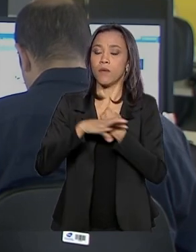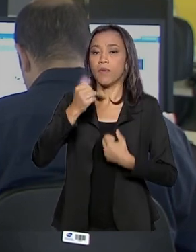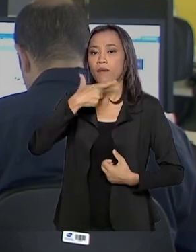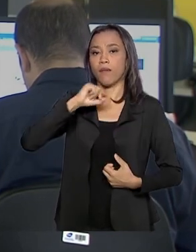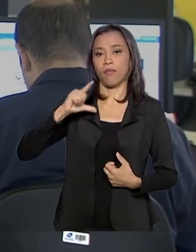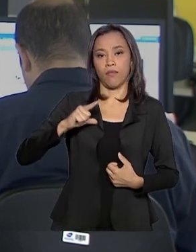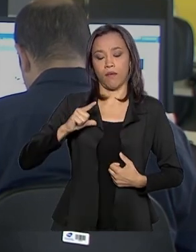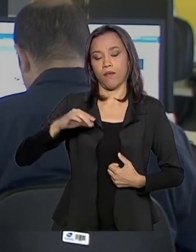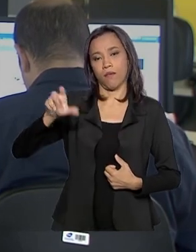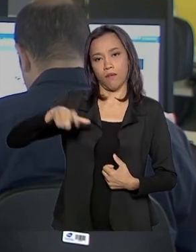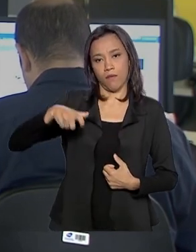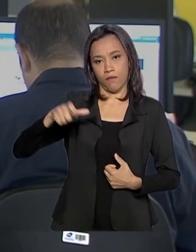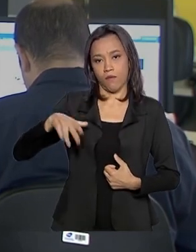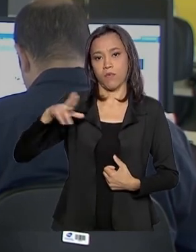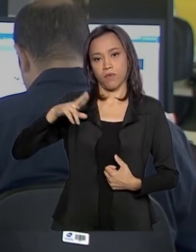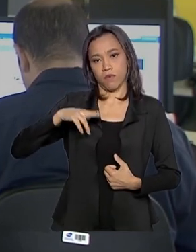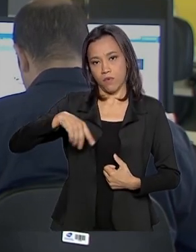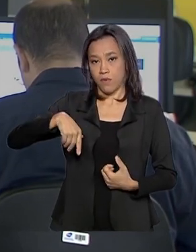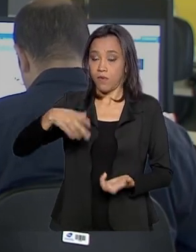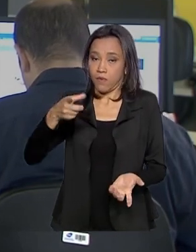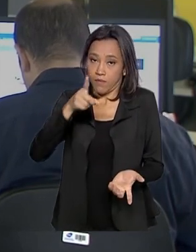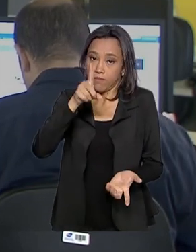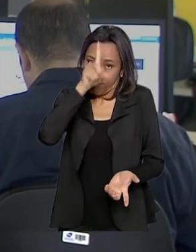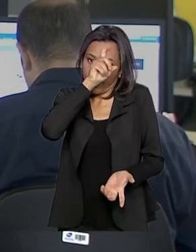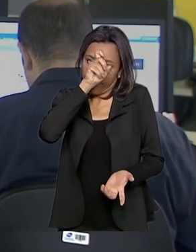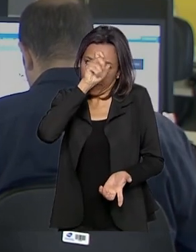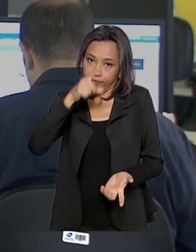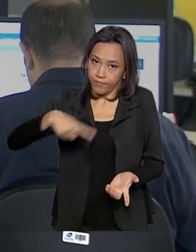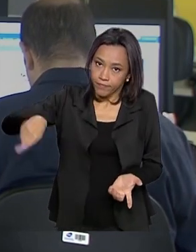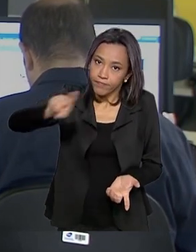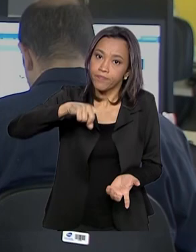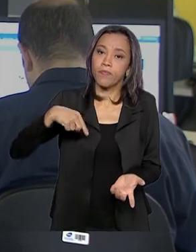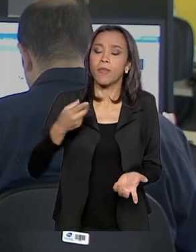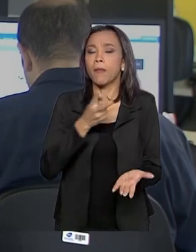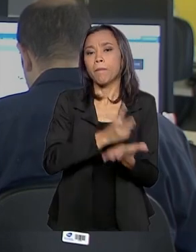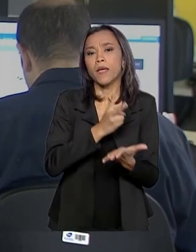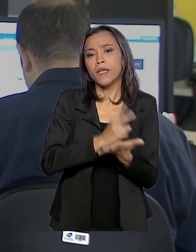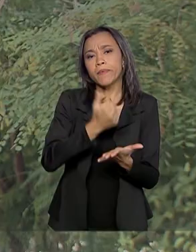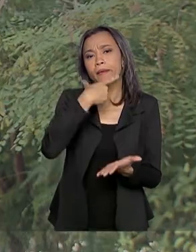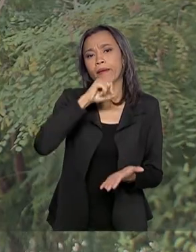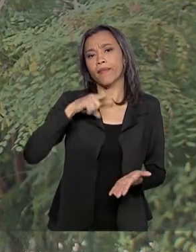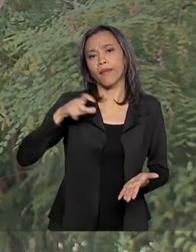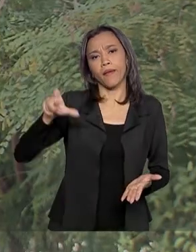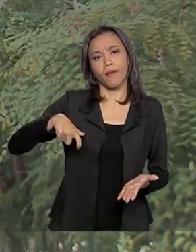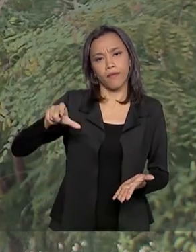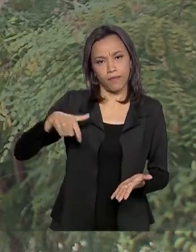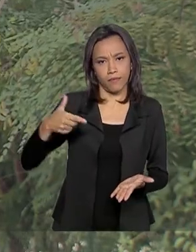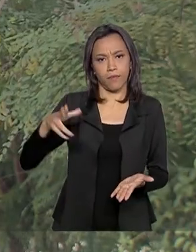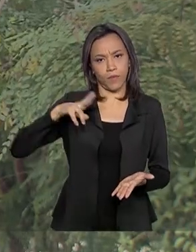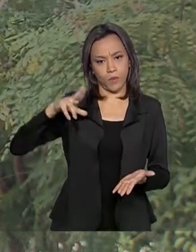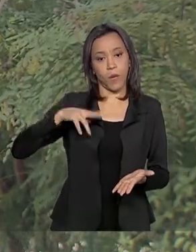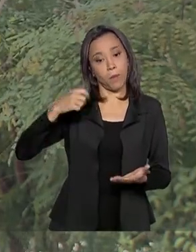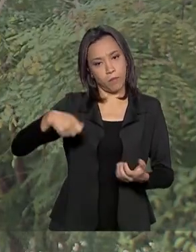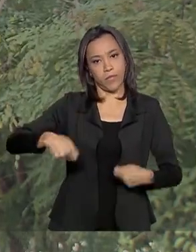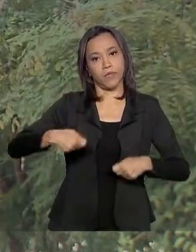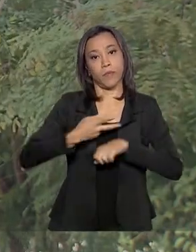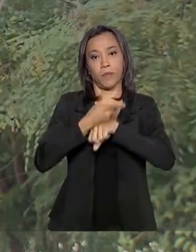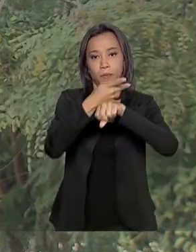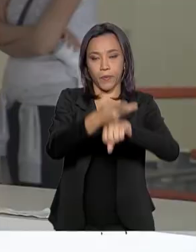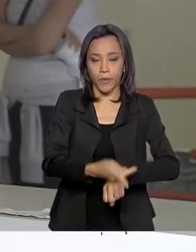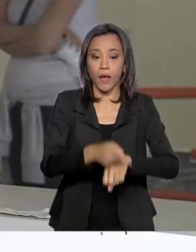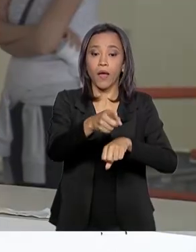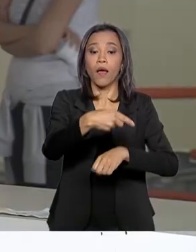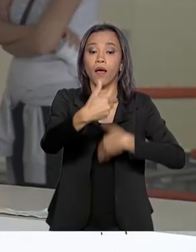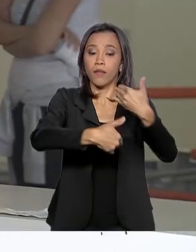de saúde. No entanto, o Ministério recomenda que mesmo quem tem plano busque primeiro atendimento no SUS. 90